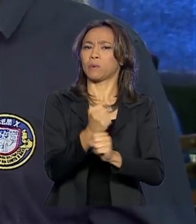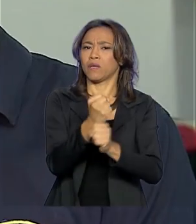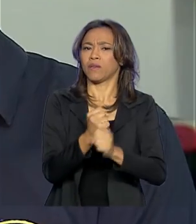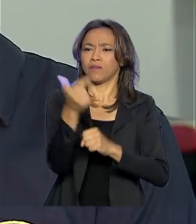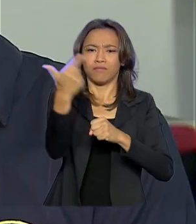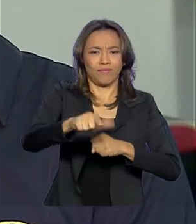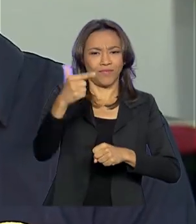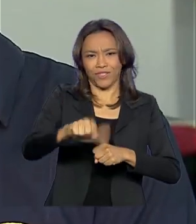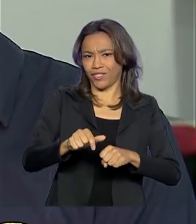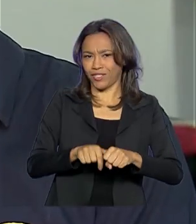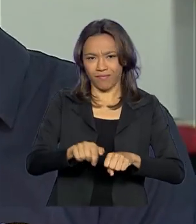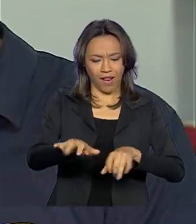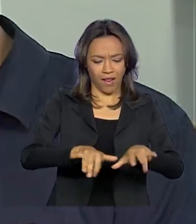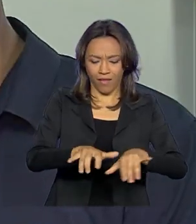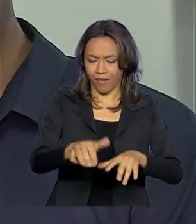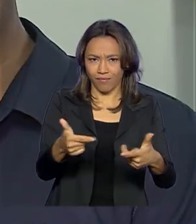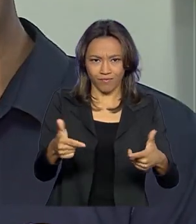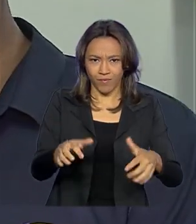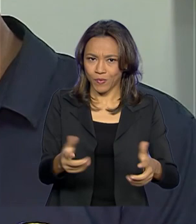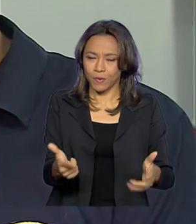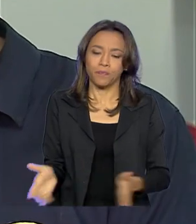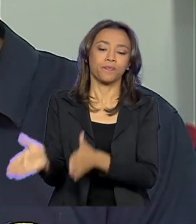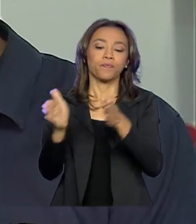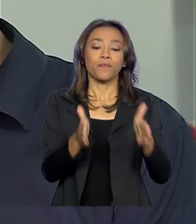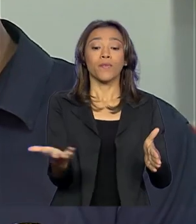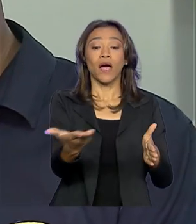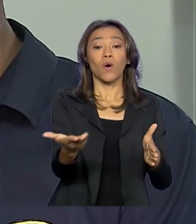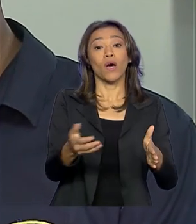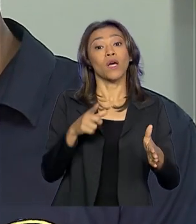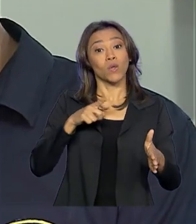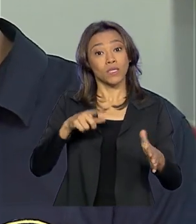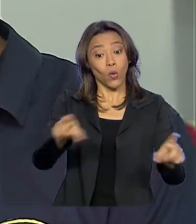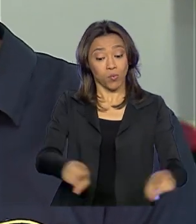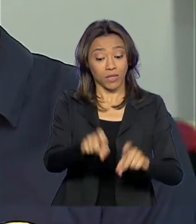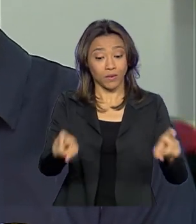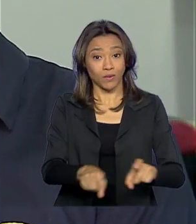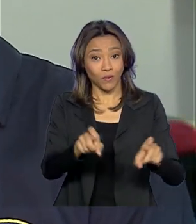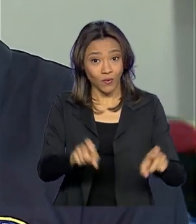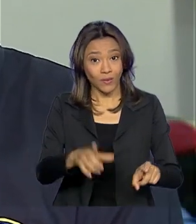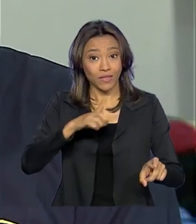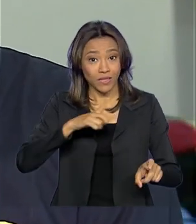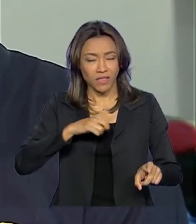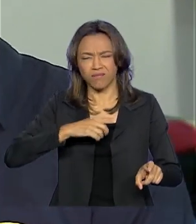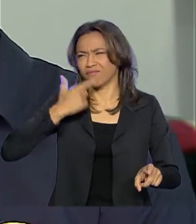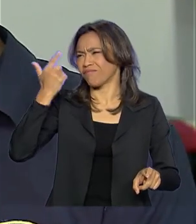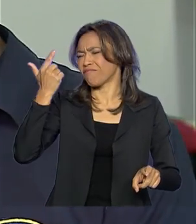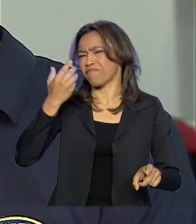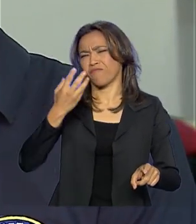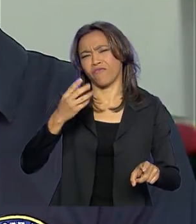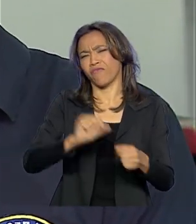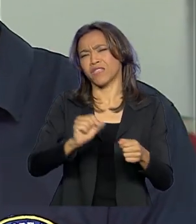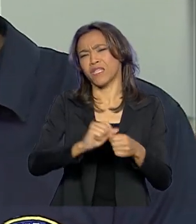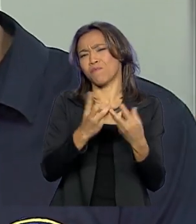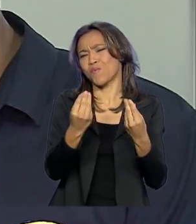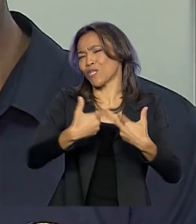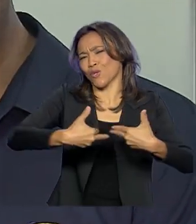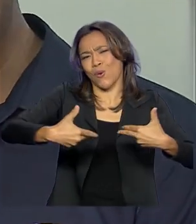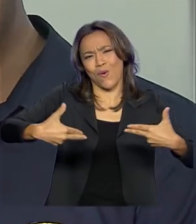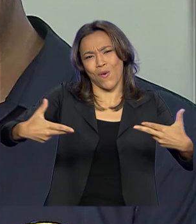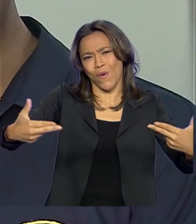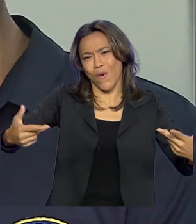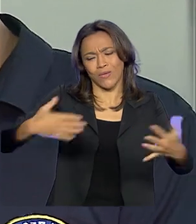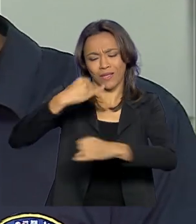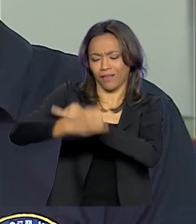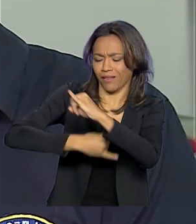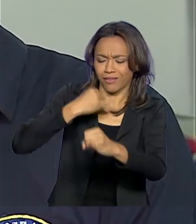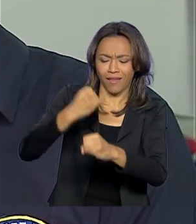laboratório. Agora, com os equipamentos de informática, podemos alçar altos voos, fazendo uso não só da conexão à